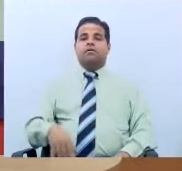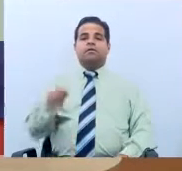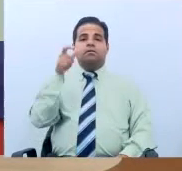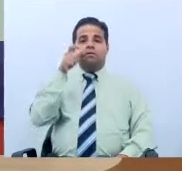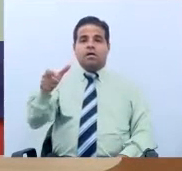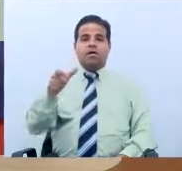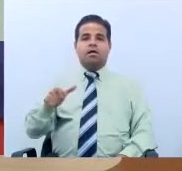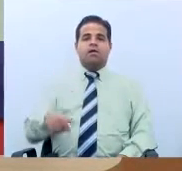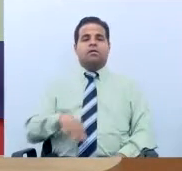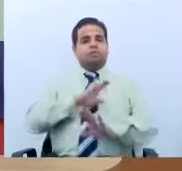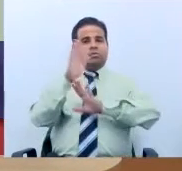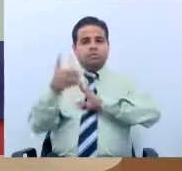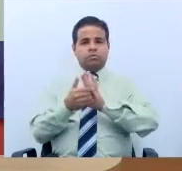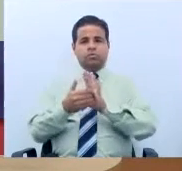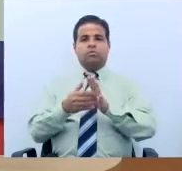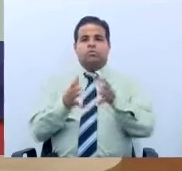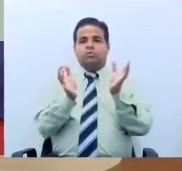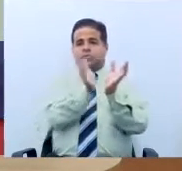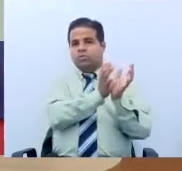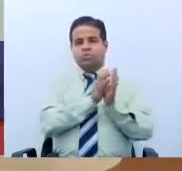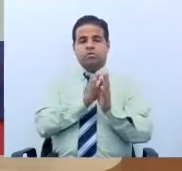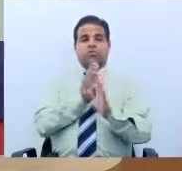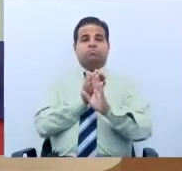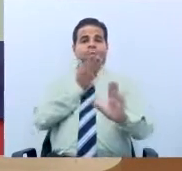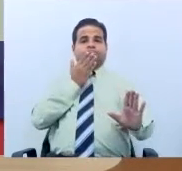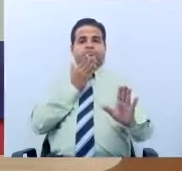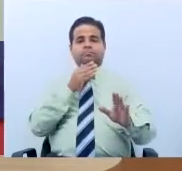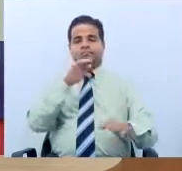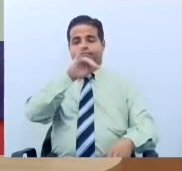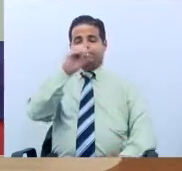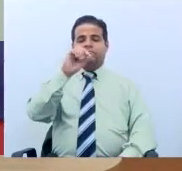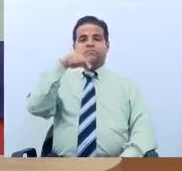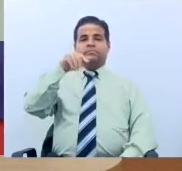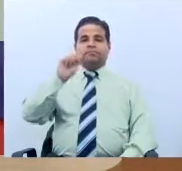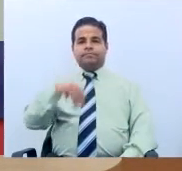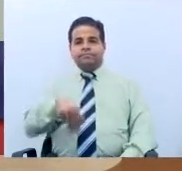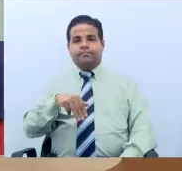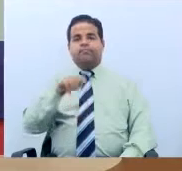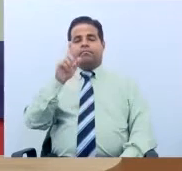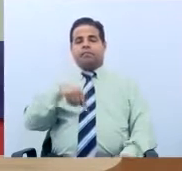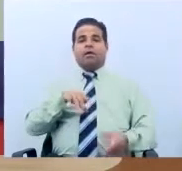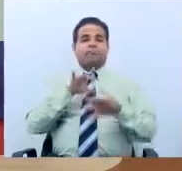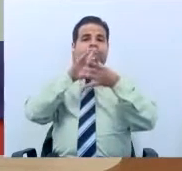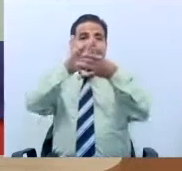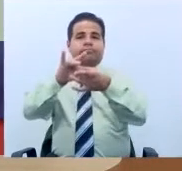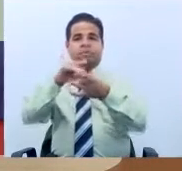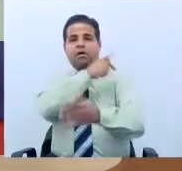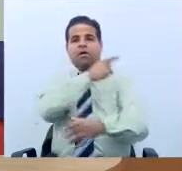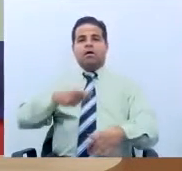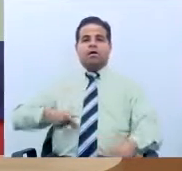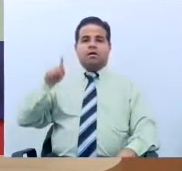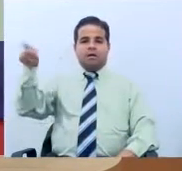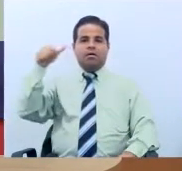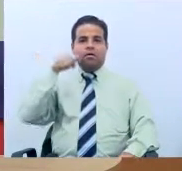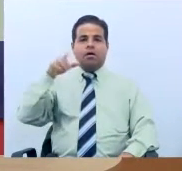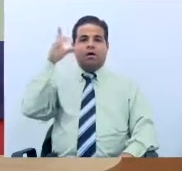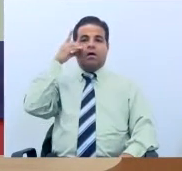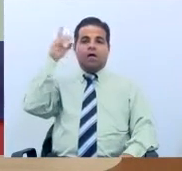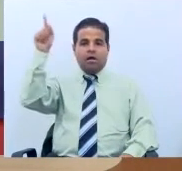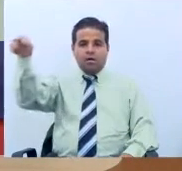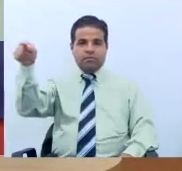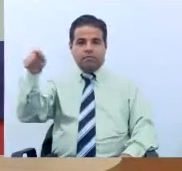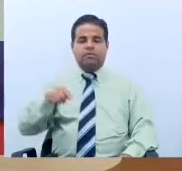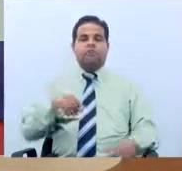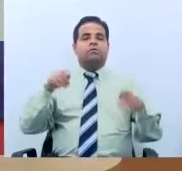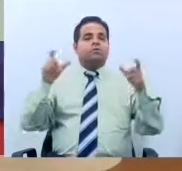interesses partidários, distante, ministro Joaquim Barbosa, de ligações com a presidente Dilma